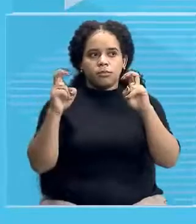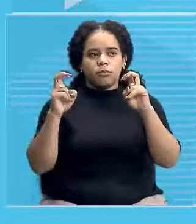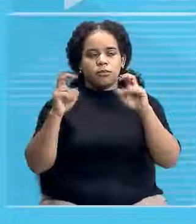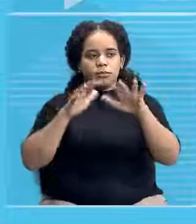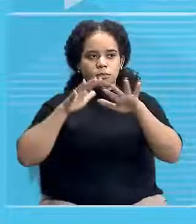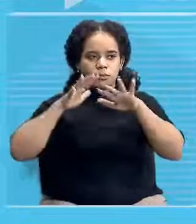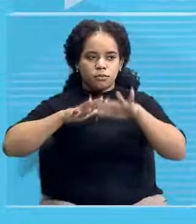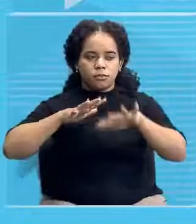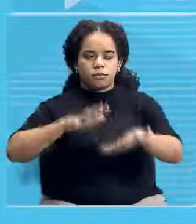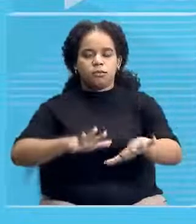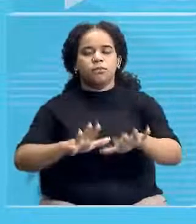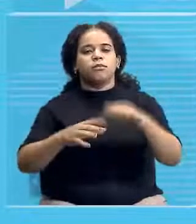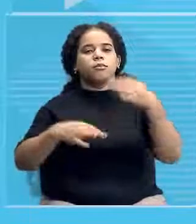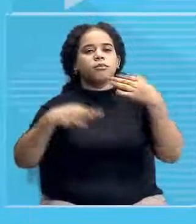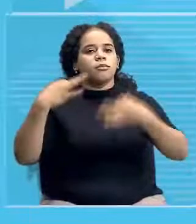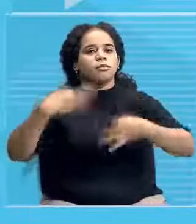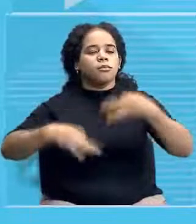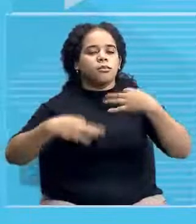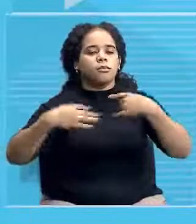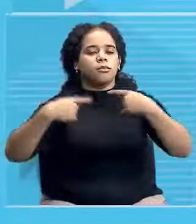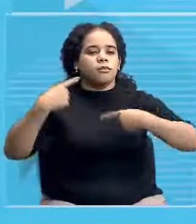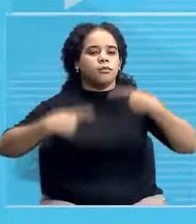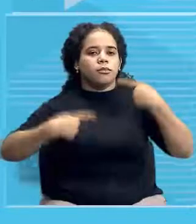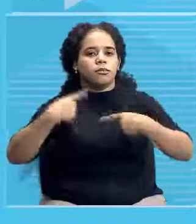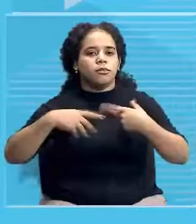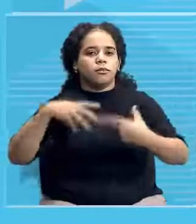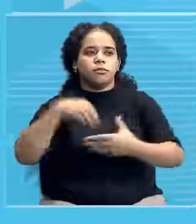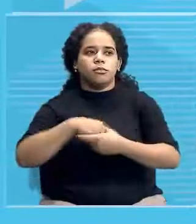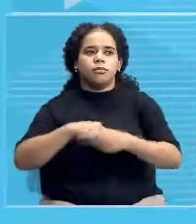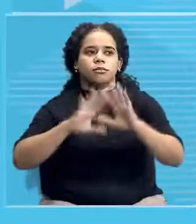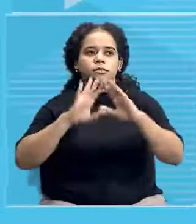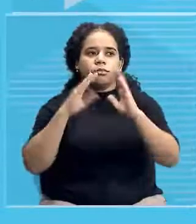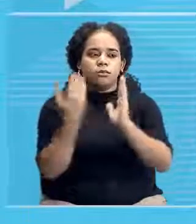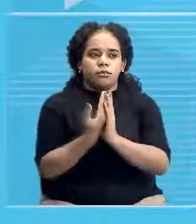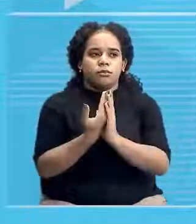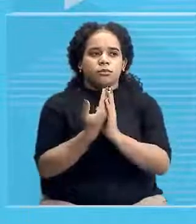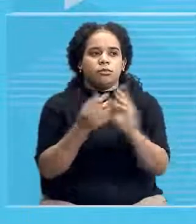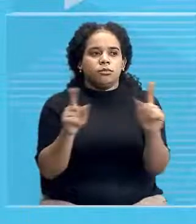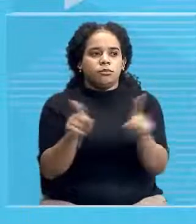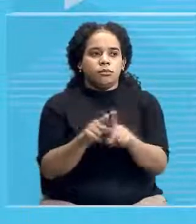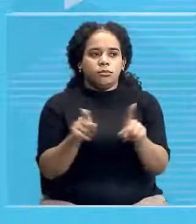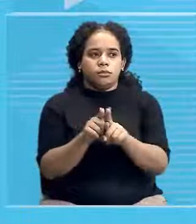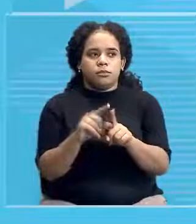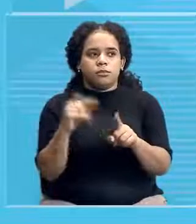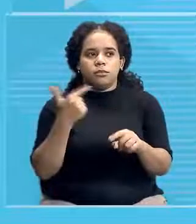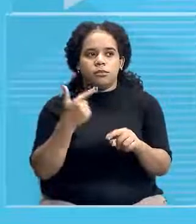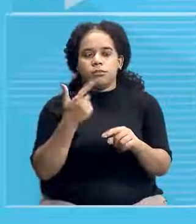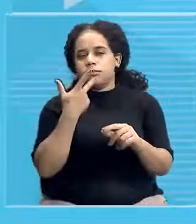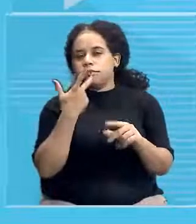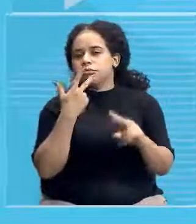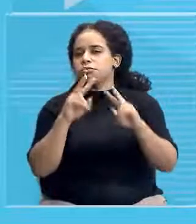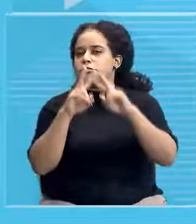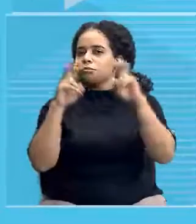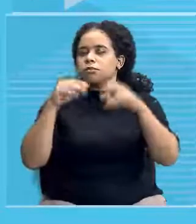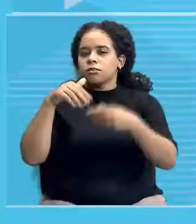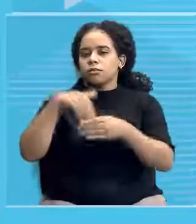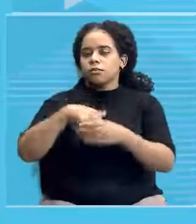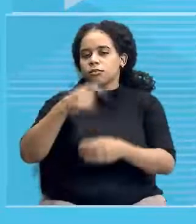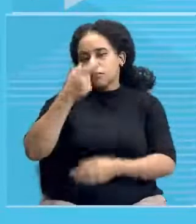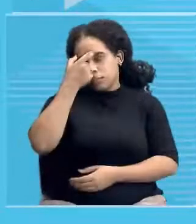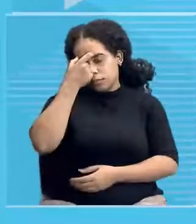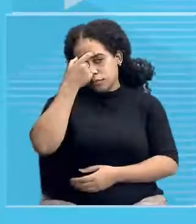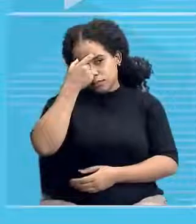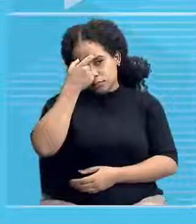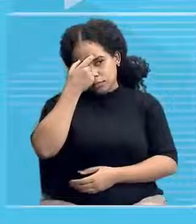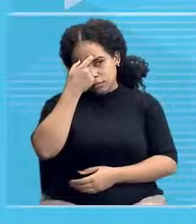mobilização política nas escolas. Não fala de voto consciente.